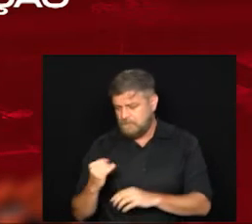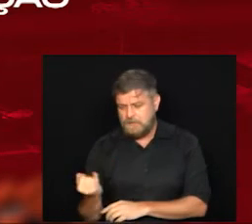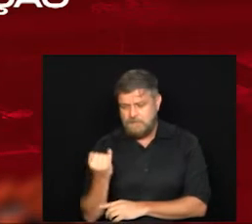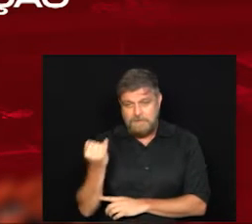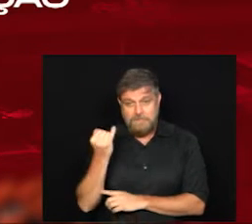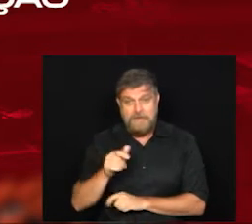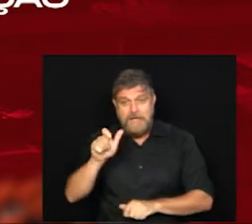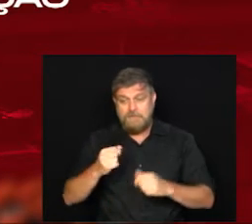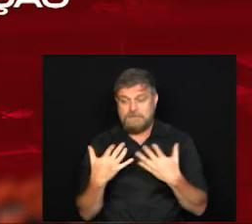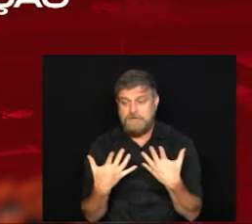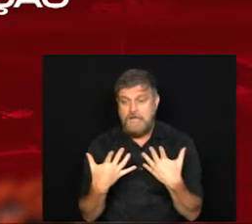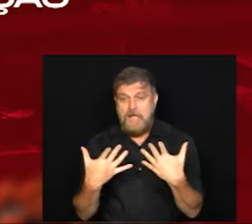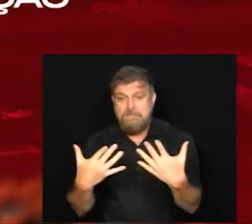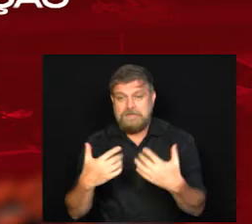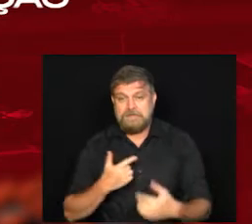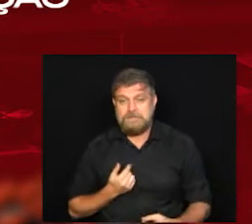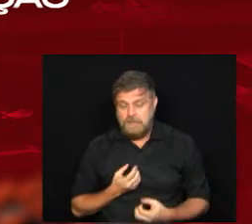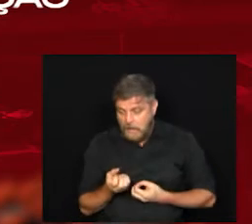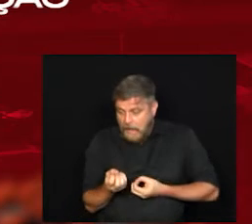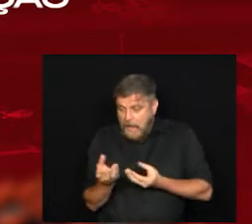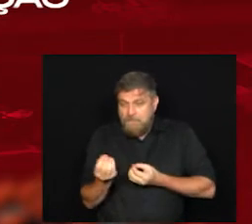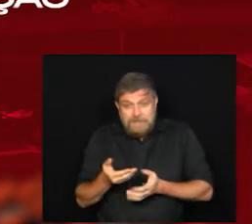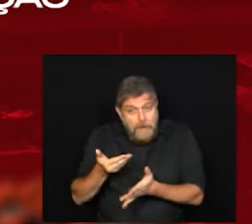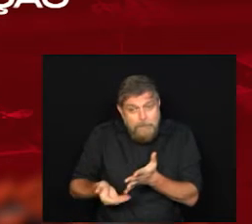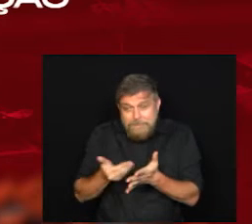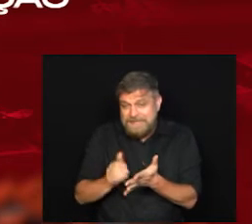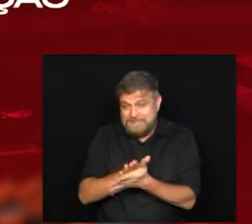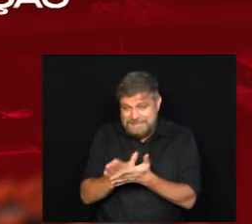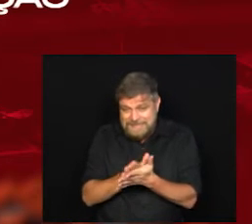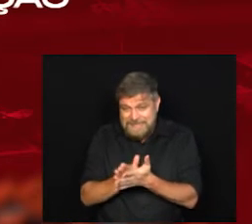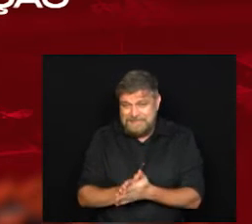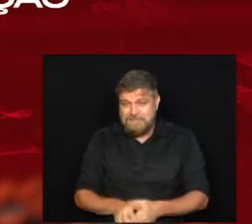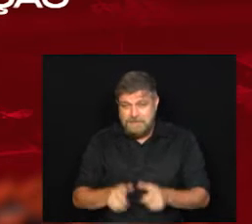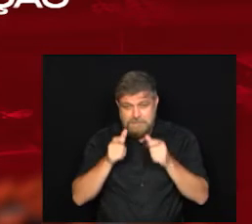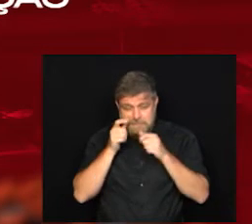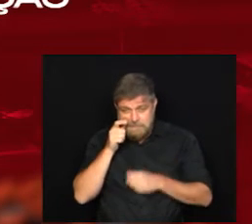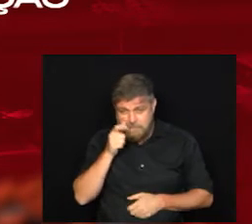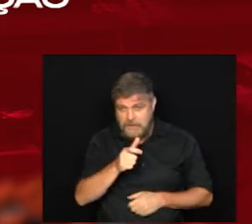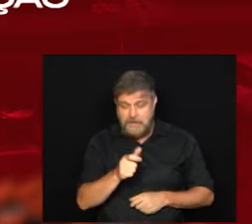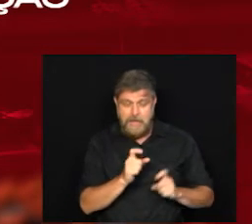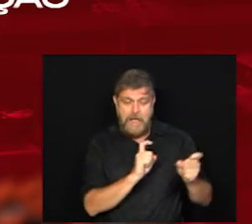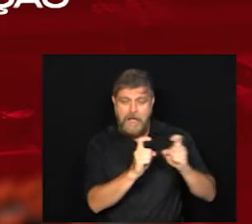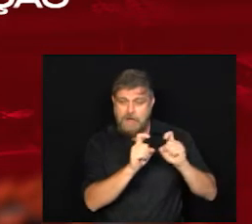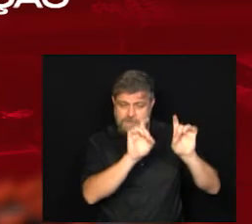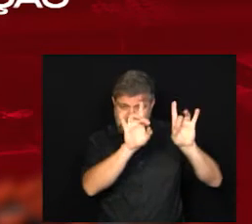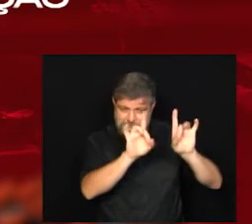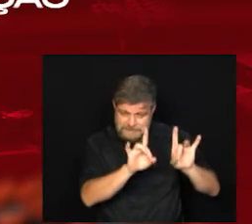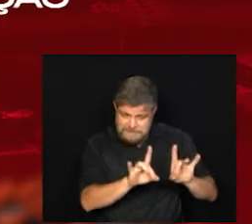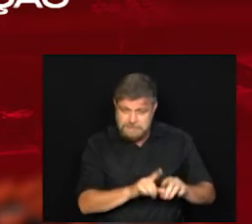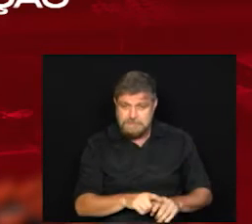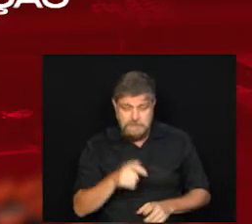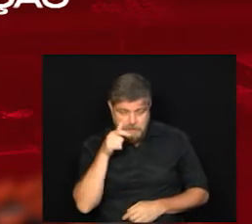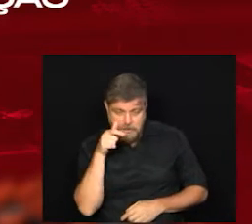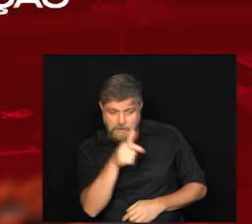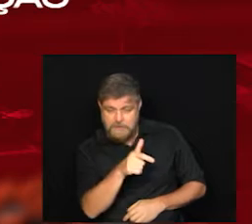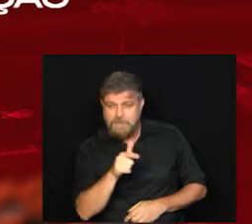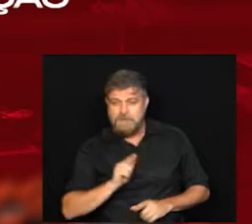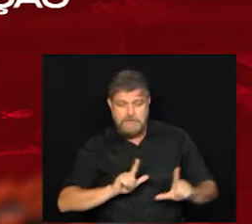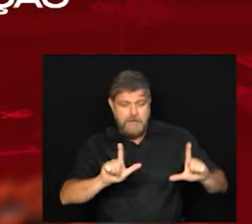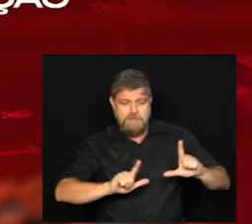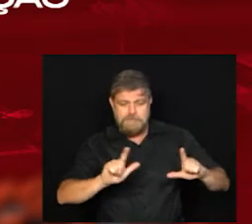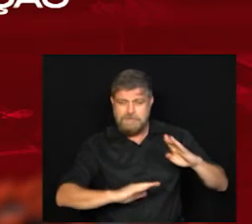está nos assistindo não fica sem as informações, continua assistindo às reuniões extraordinárias com todos